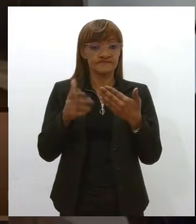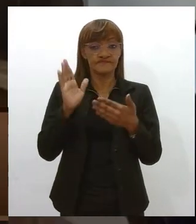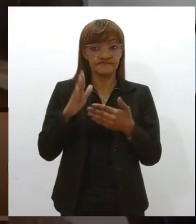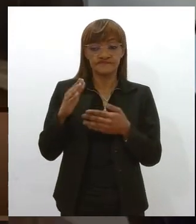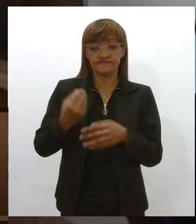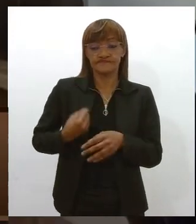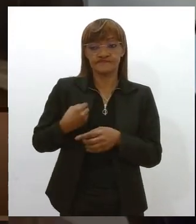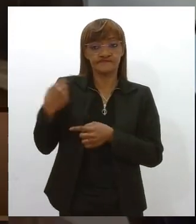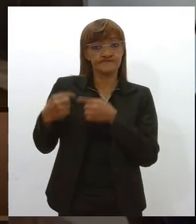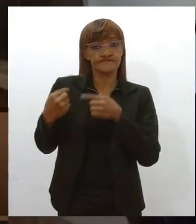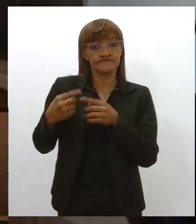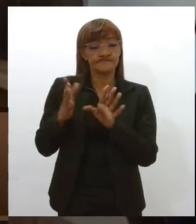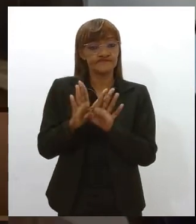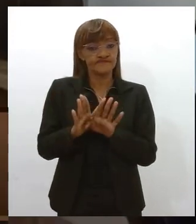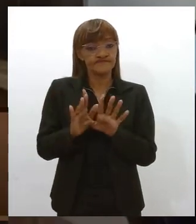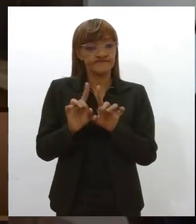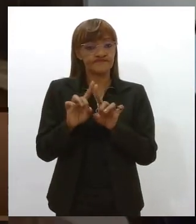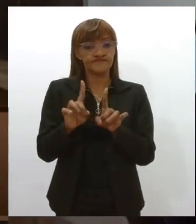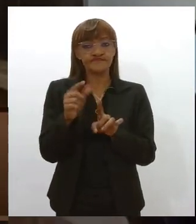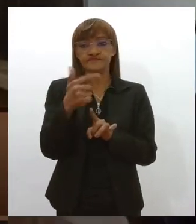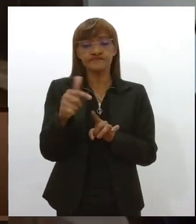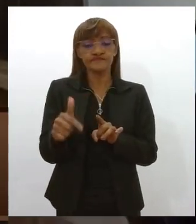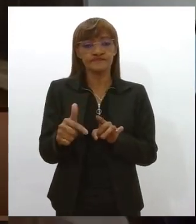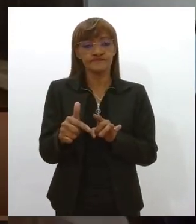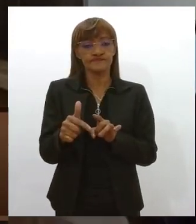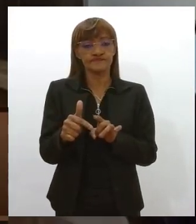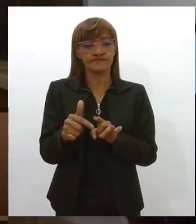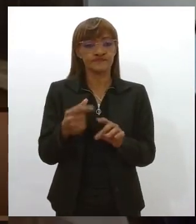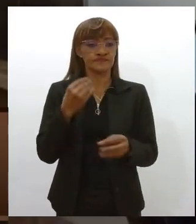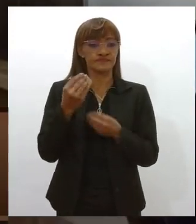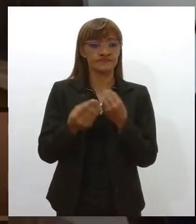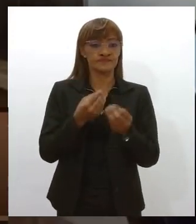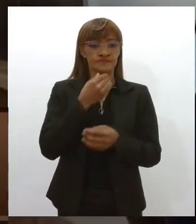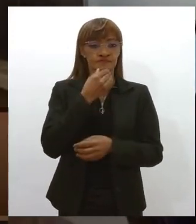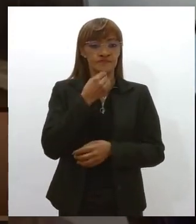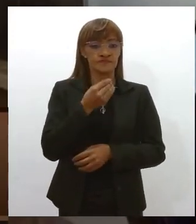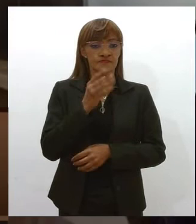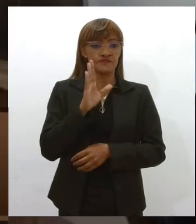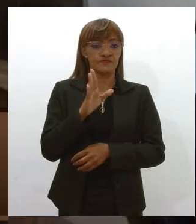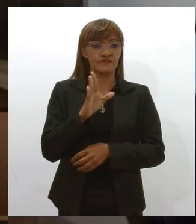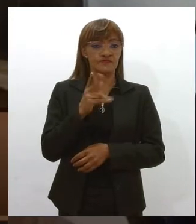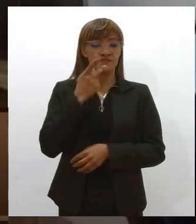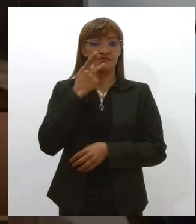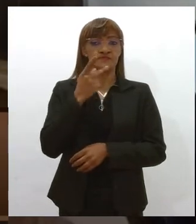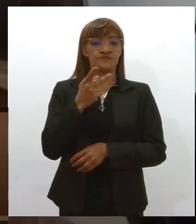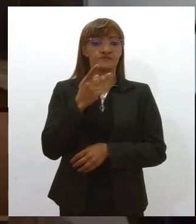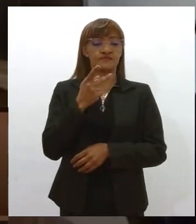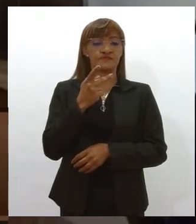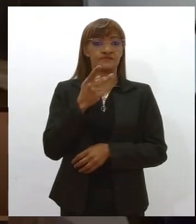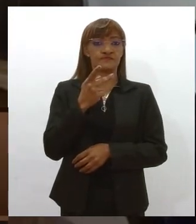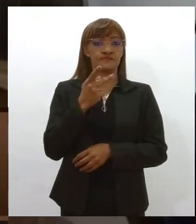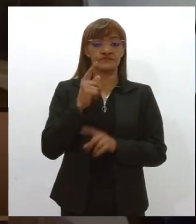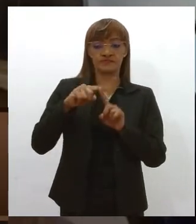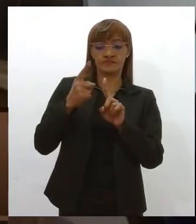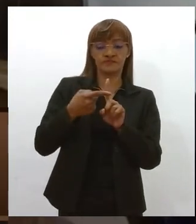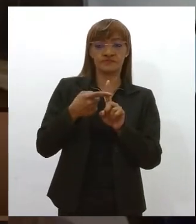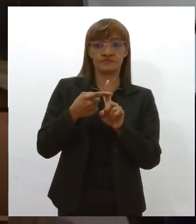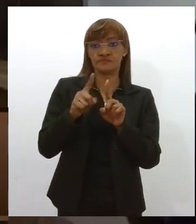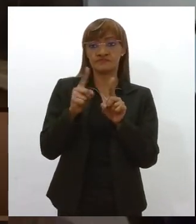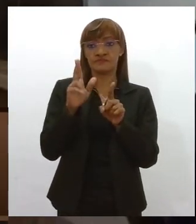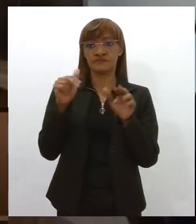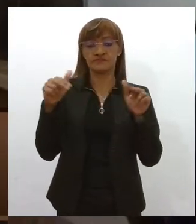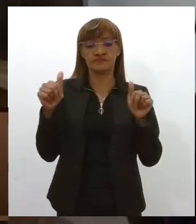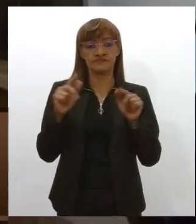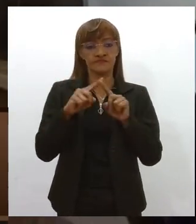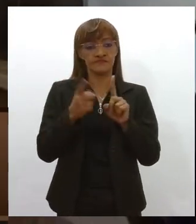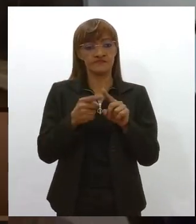porque não tem, por exemplo, como um homem falar da dor de parir, ele nunca vai parir. Eu vou dar um exemplo que a gente teve uma vitória,